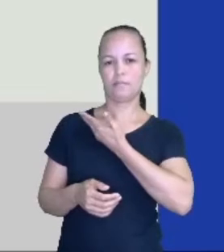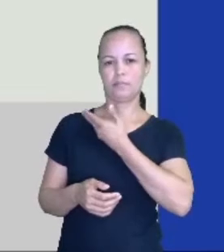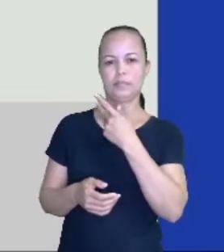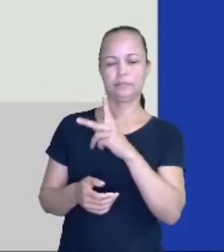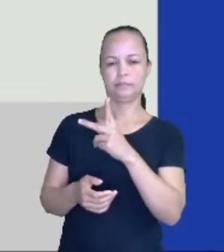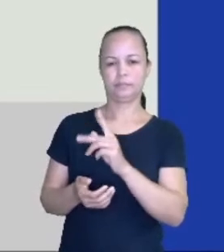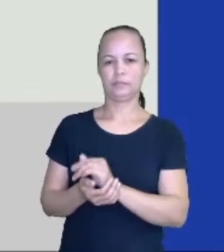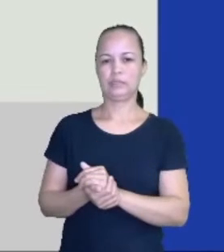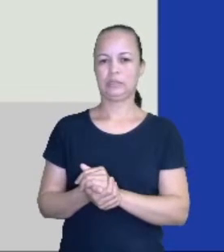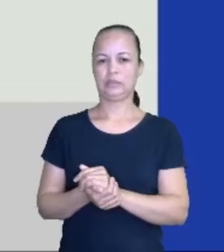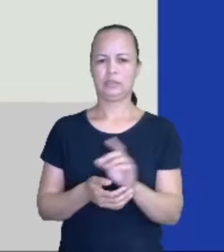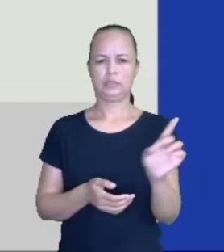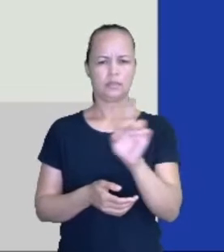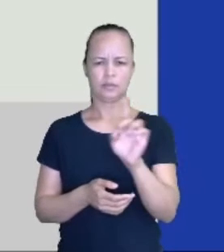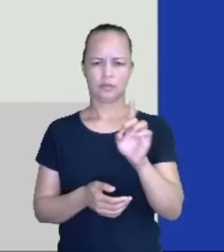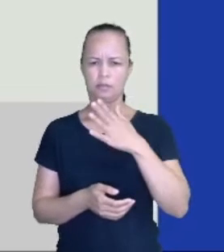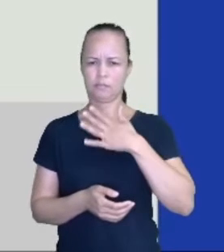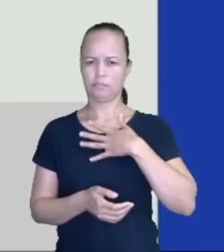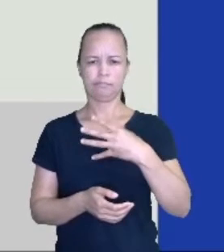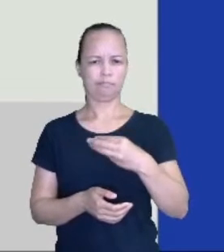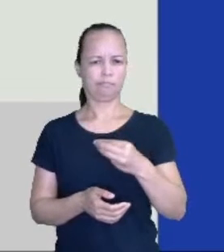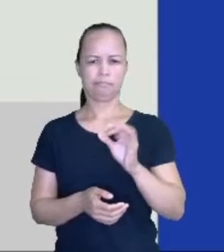Não é para meu filho.